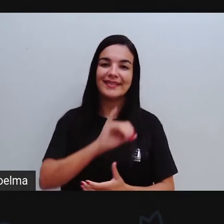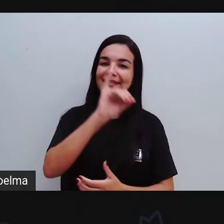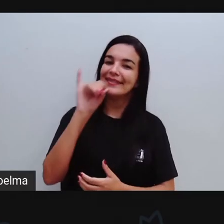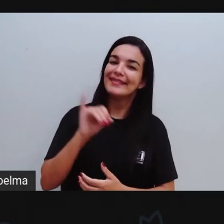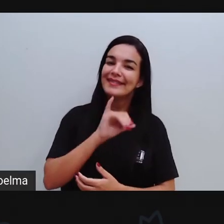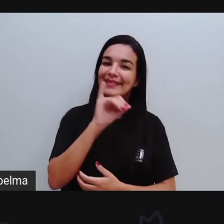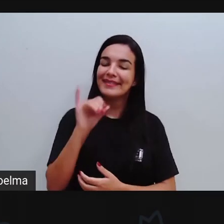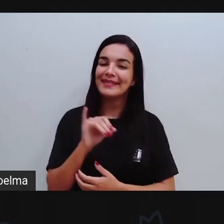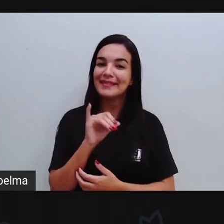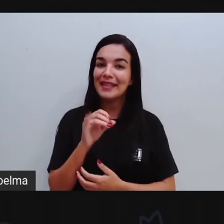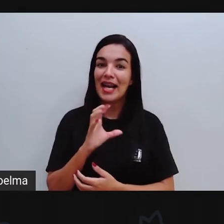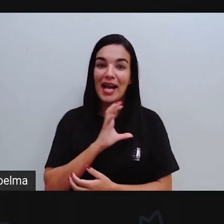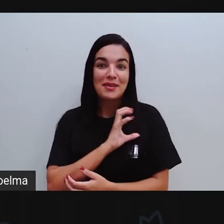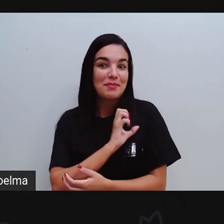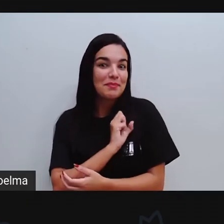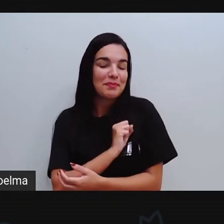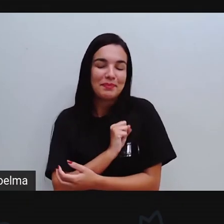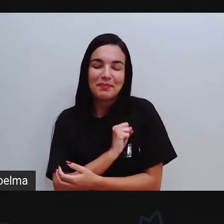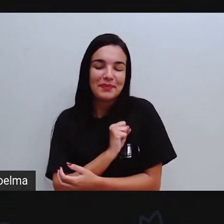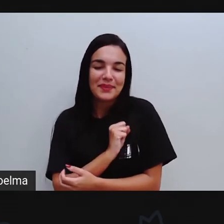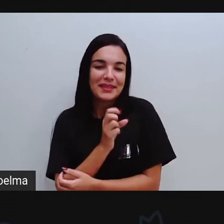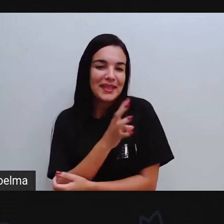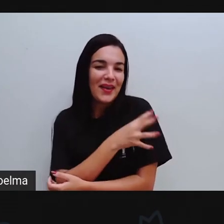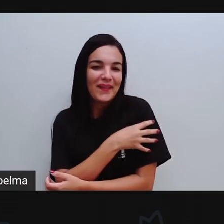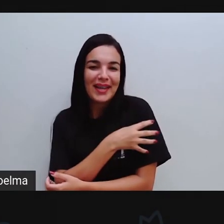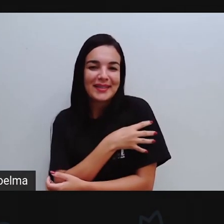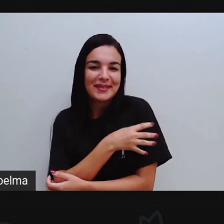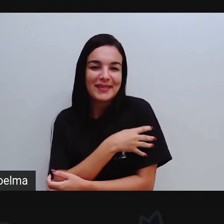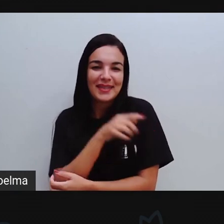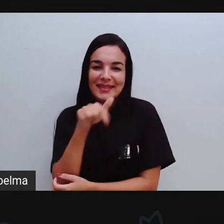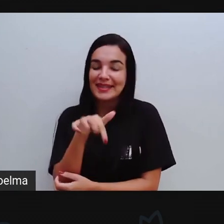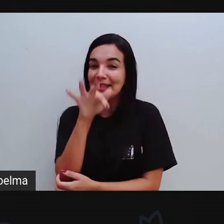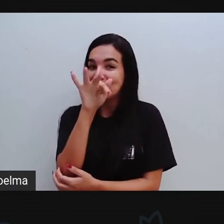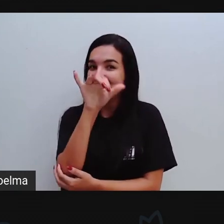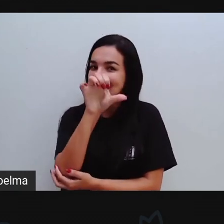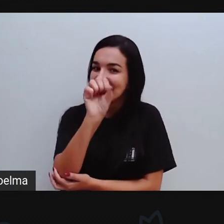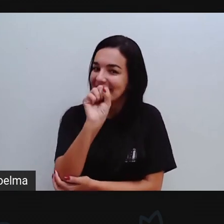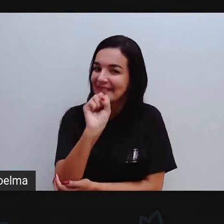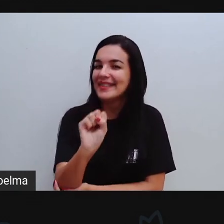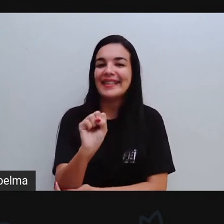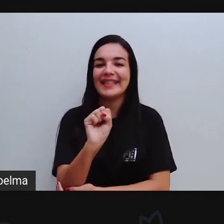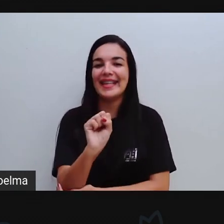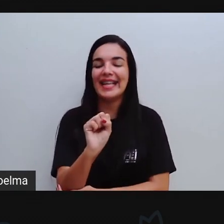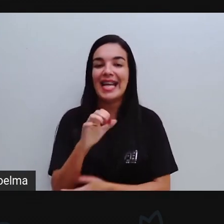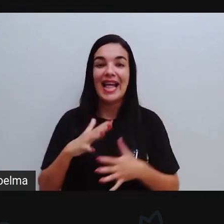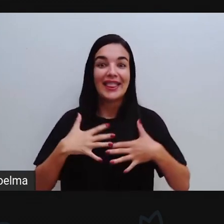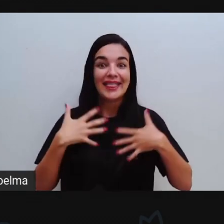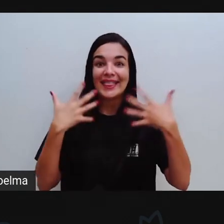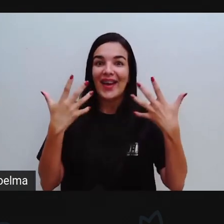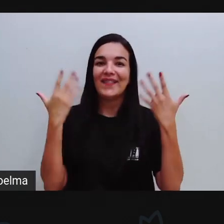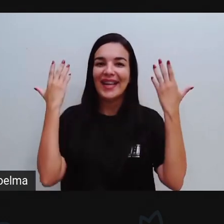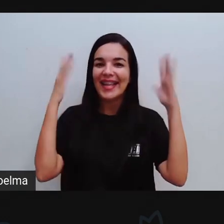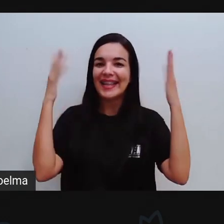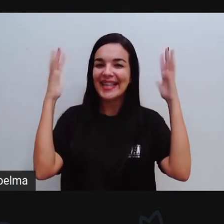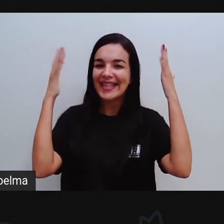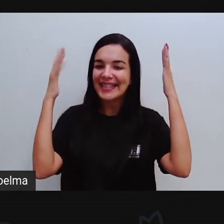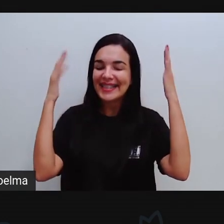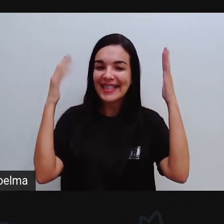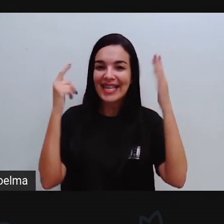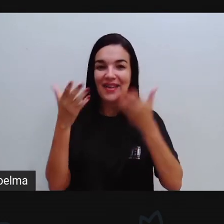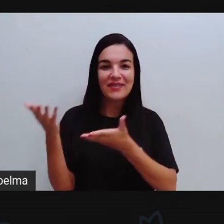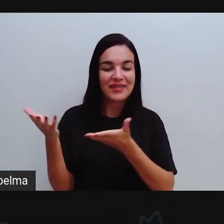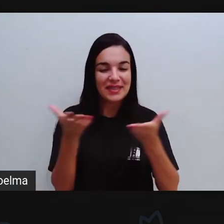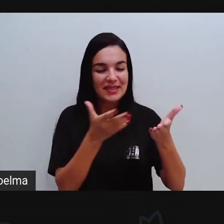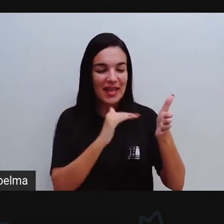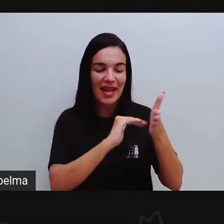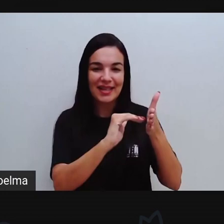Olá, meus amores, meus queridos e amados quartos anos da cidade de Feira de Santana. É com enorme alegria que a gente recebe vocês